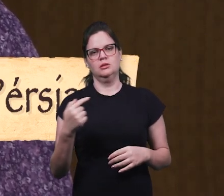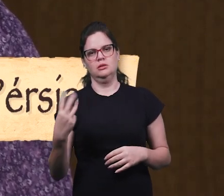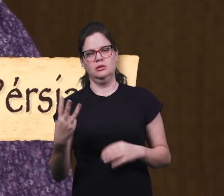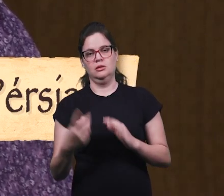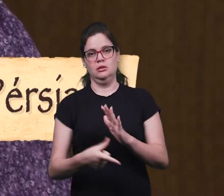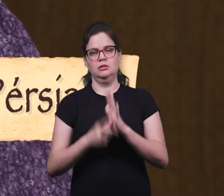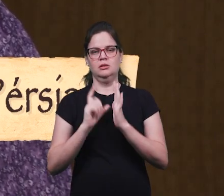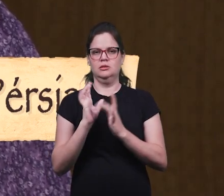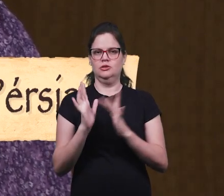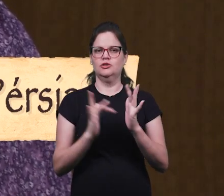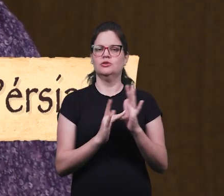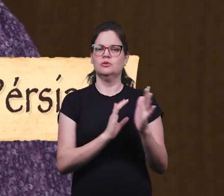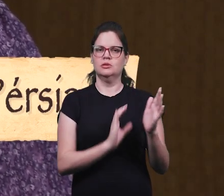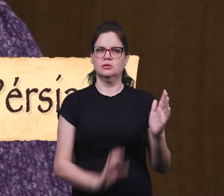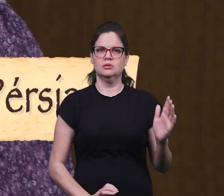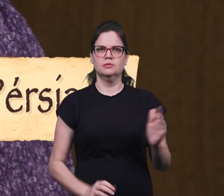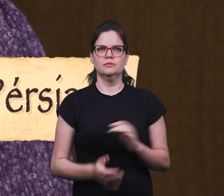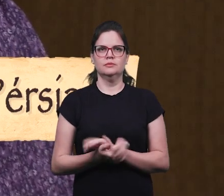antes de Cristo.